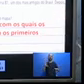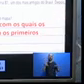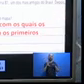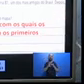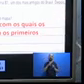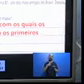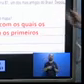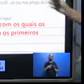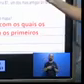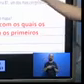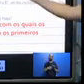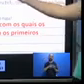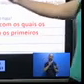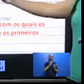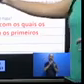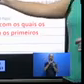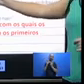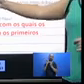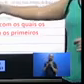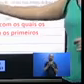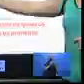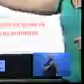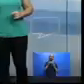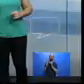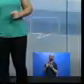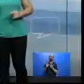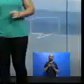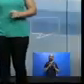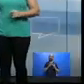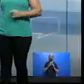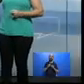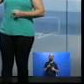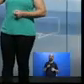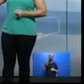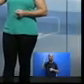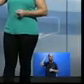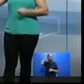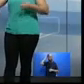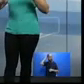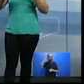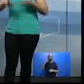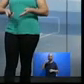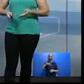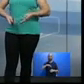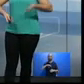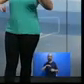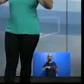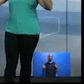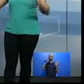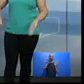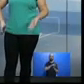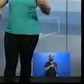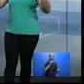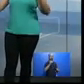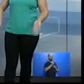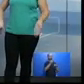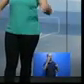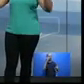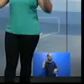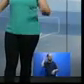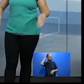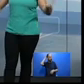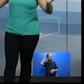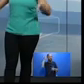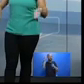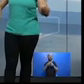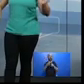primeiros contatos. Quando os portugueses chegaram, quem eles viram? Os indígenas, os nativos, os verdadeiros donos